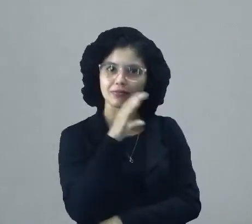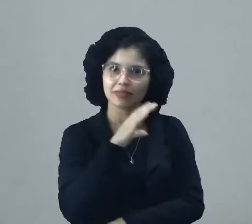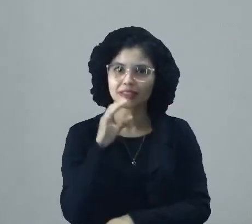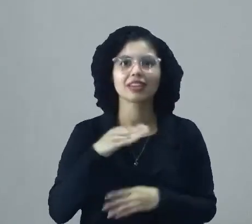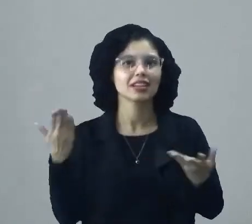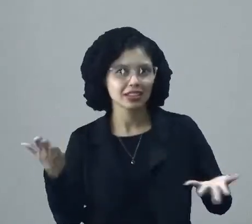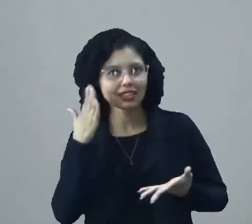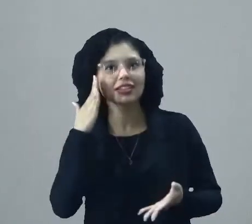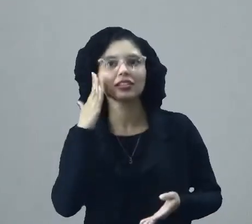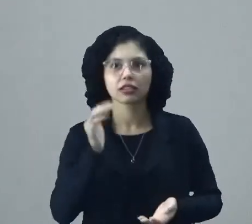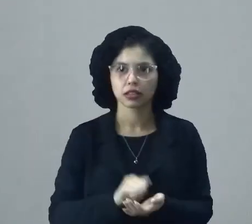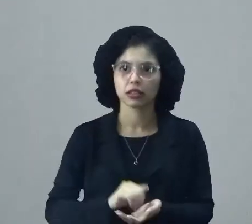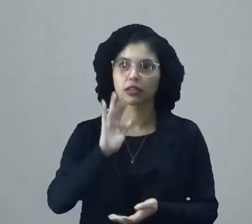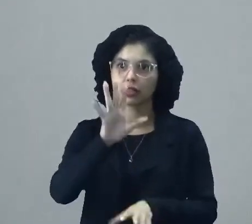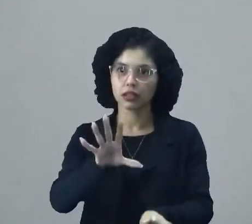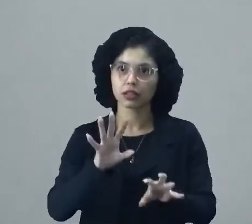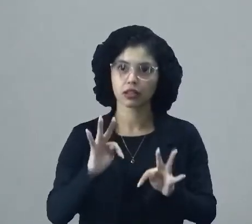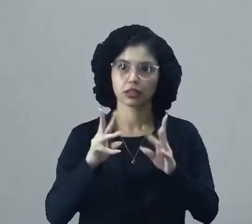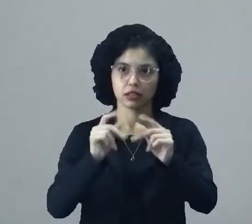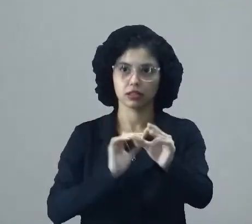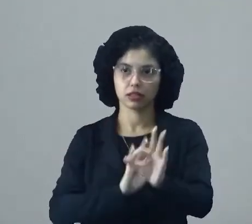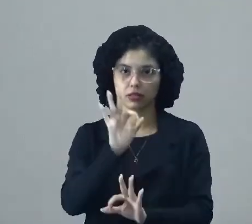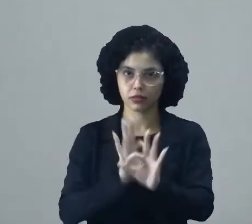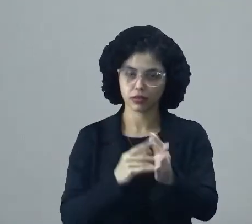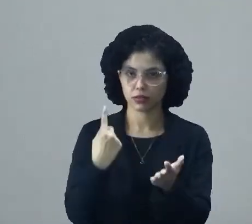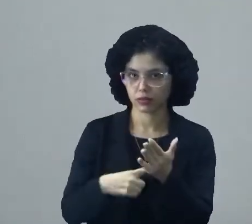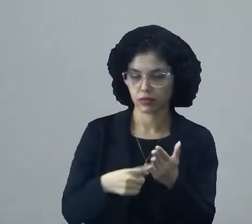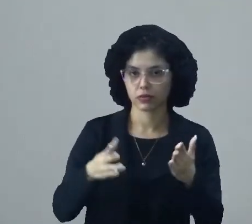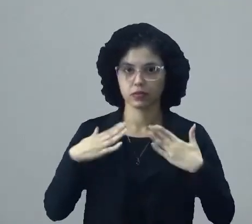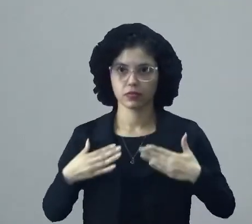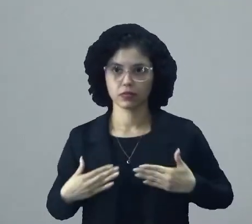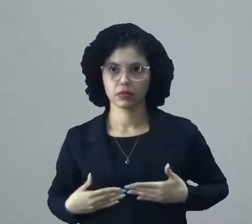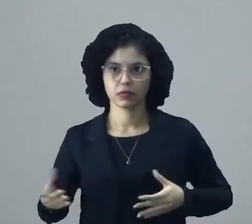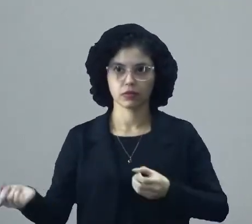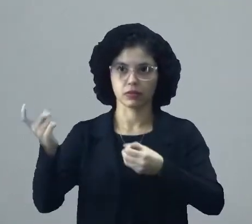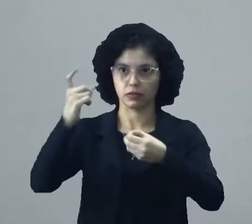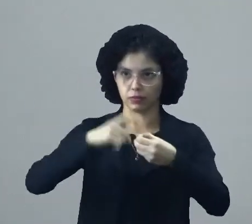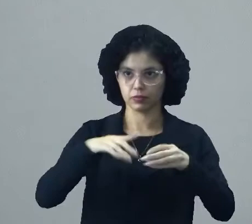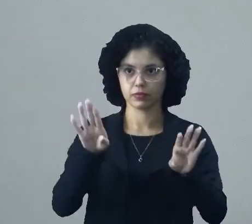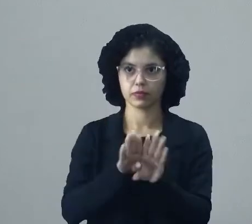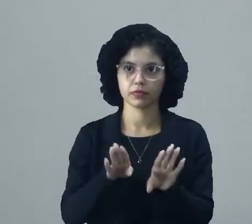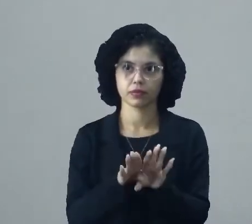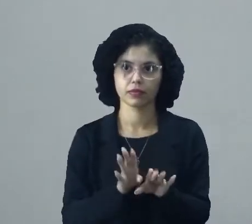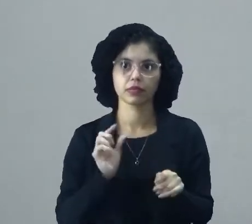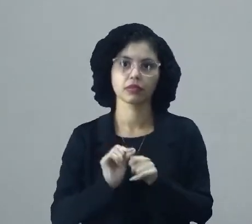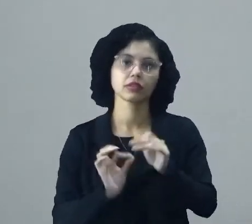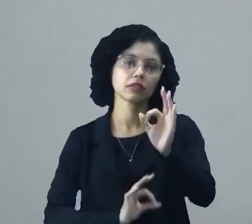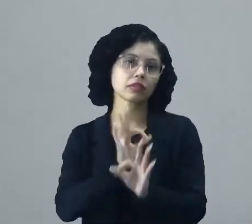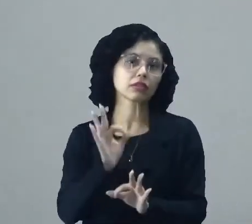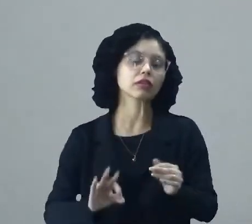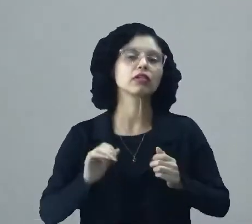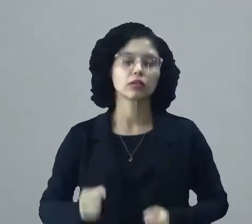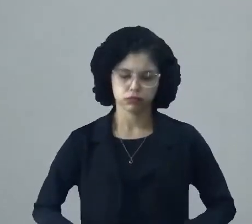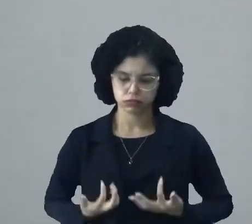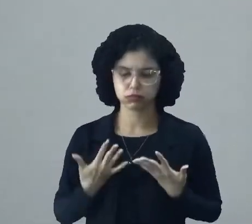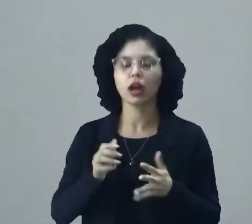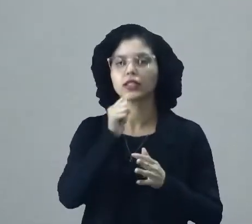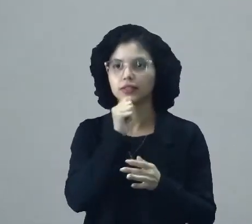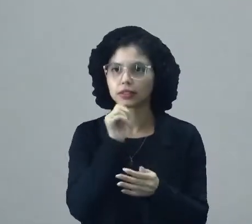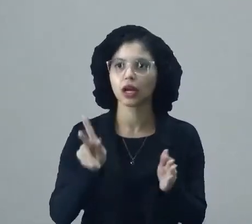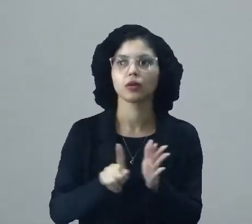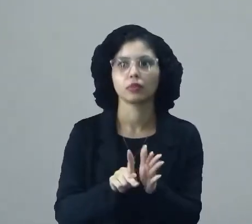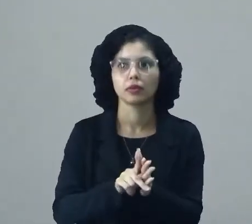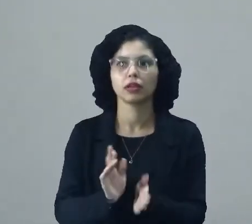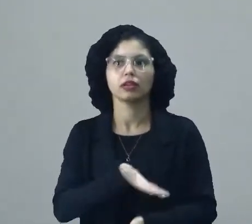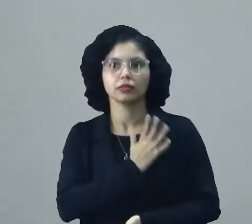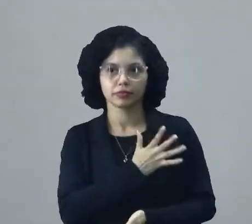Então, mais rápido, mais rápido. Então, aqui tudo é um trabalho de condicionamento físico, voltado para esse viés de preparo, de aquecimento, em o que o